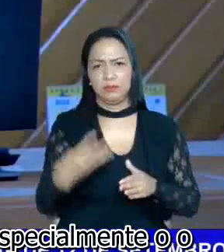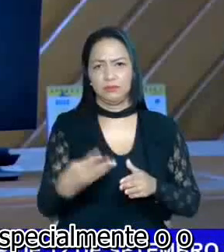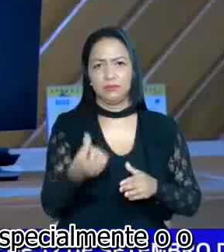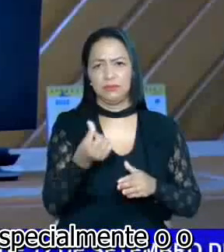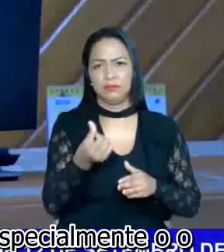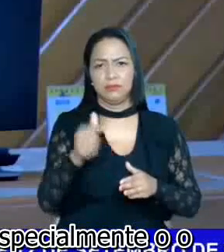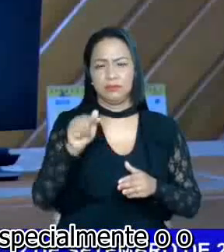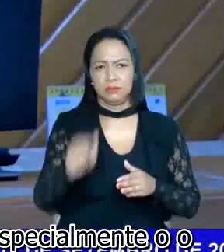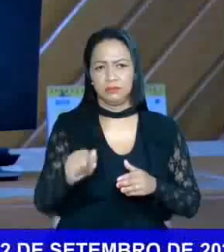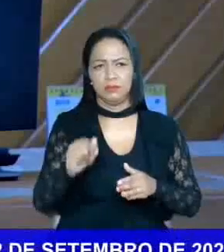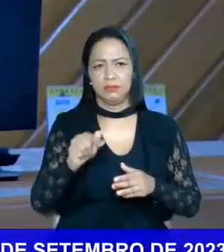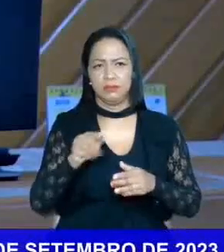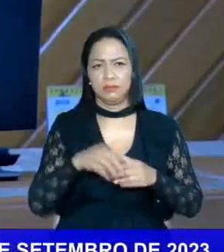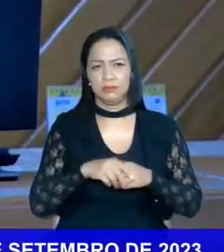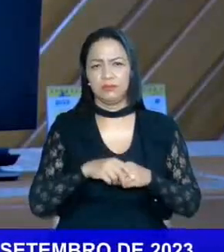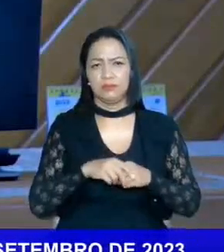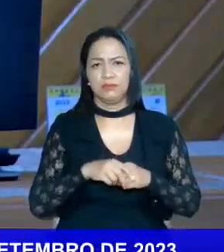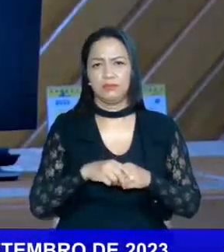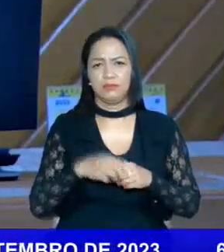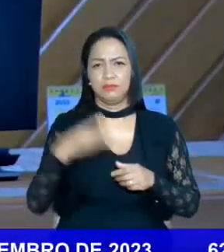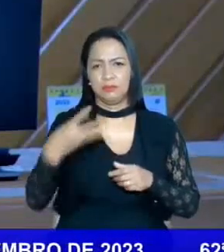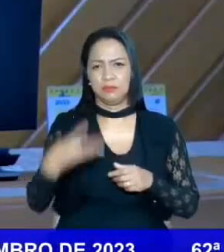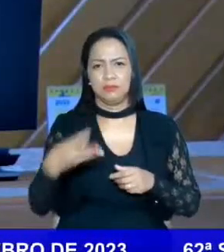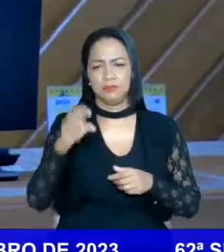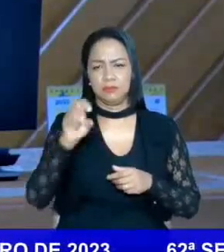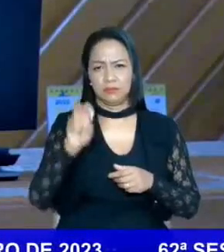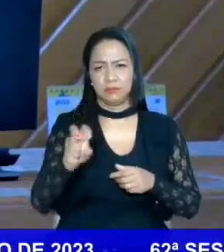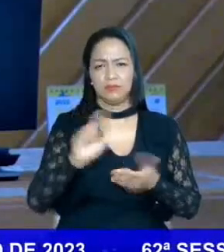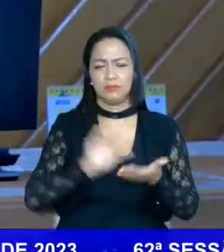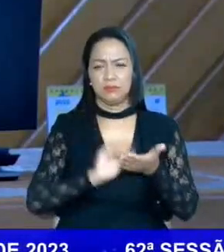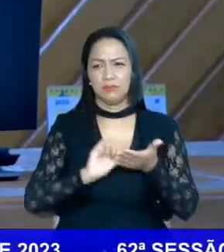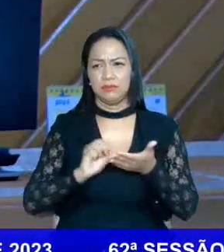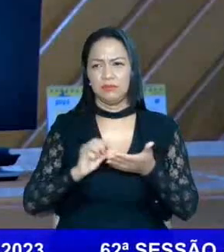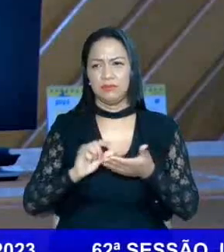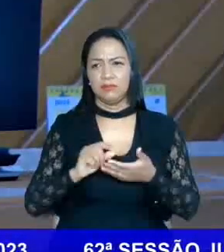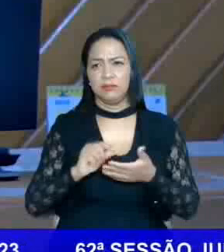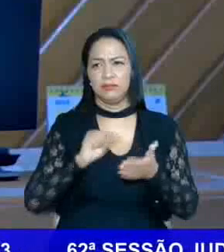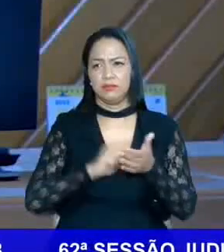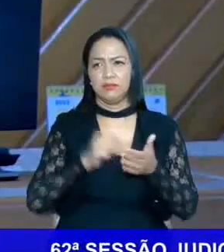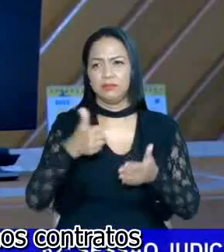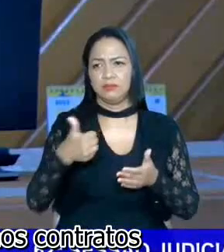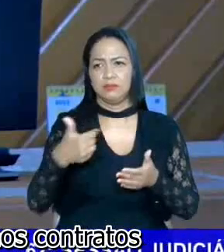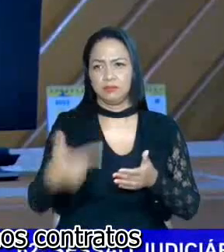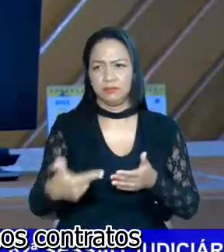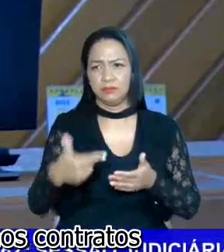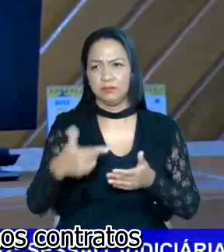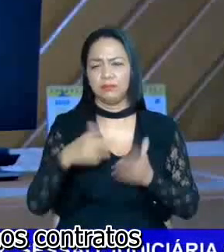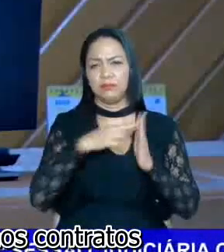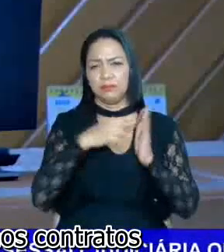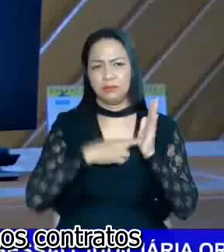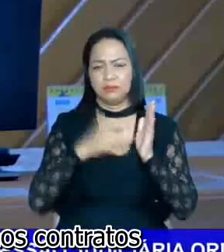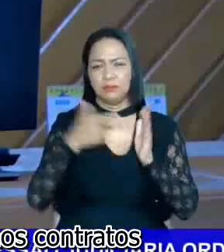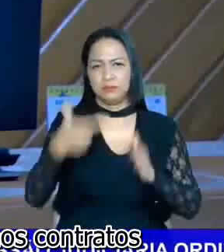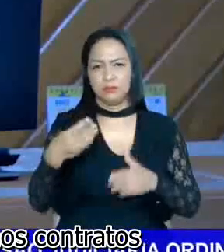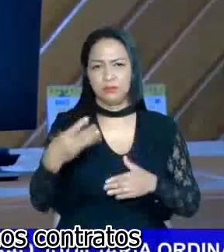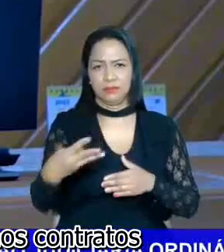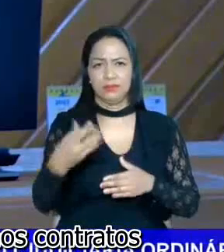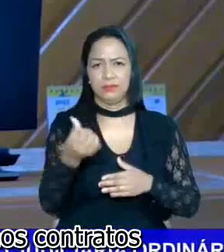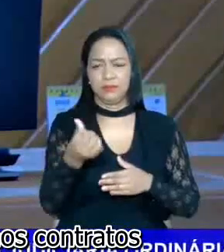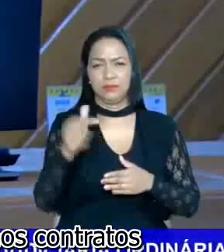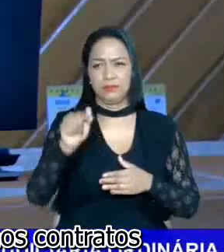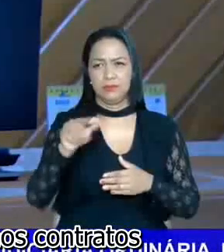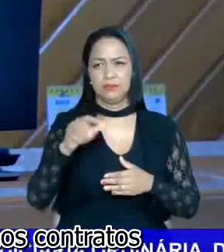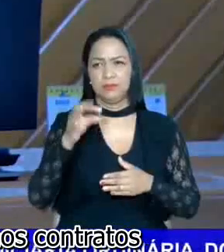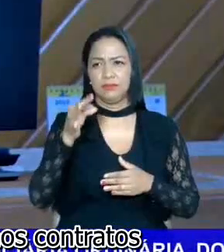23.607, especialmente o 35, artigo 35, parágrafo 12, da Resolução 23.607